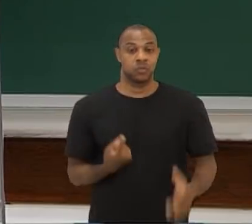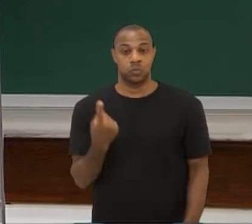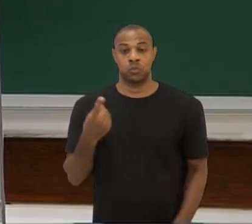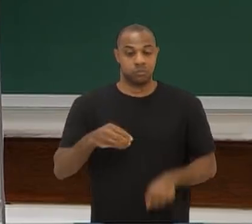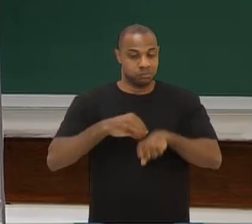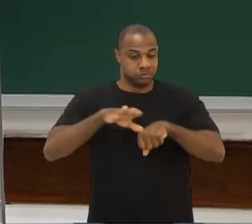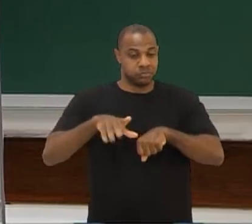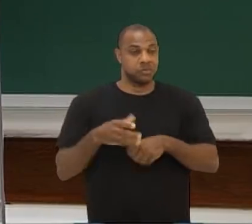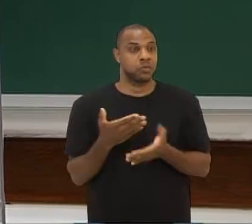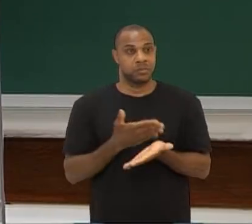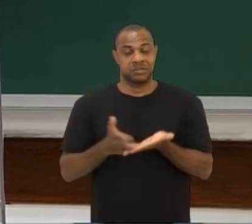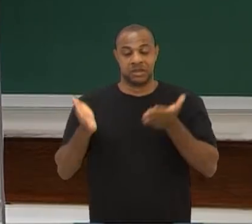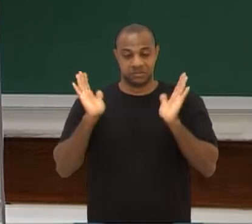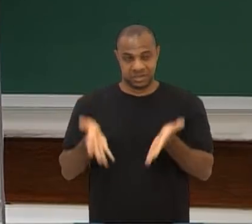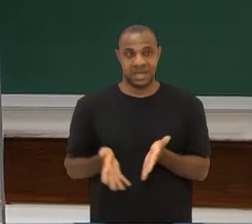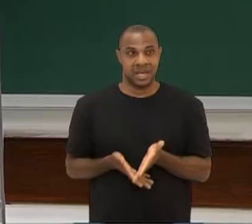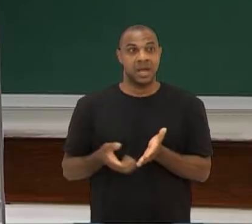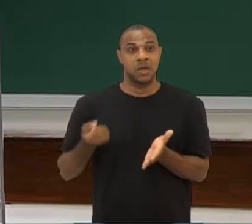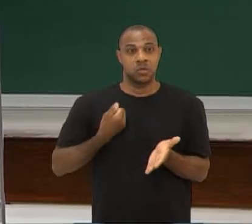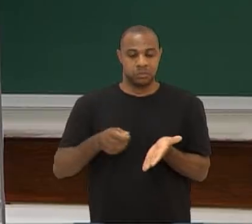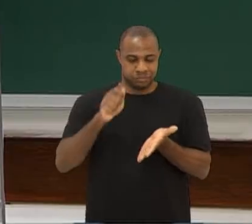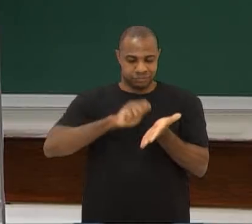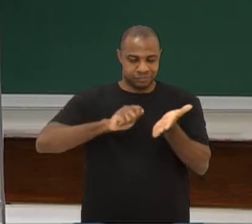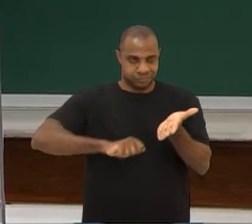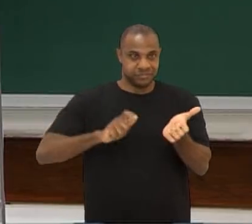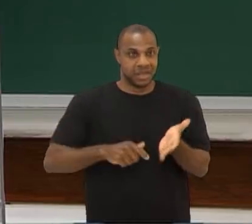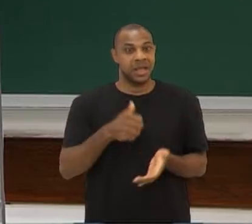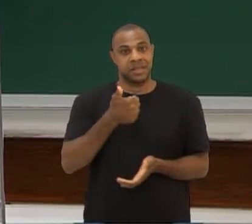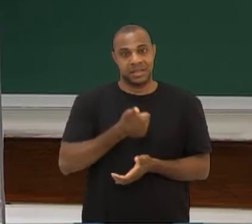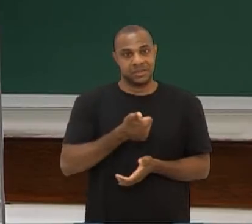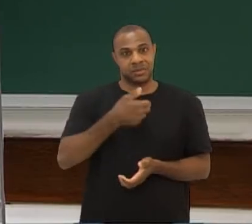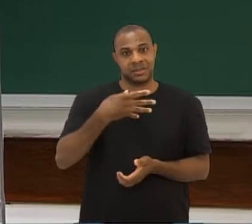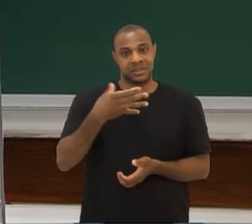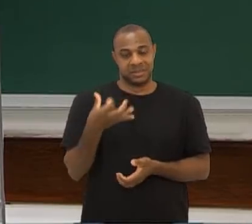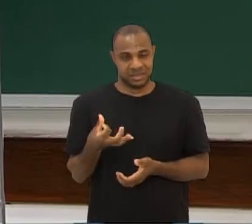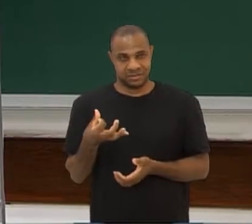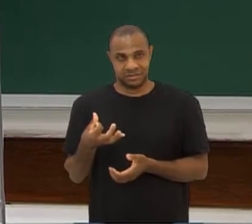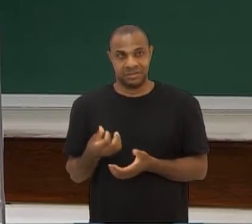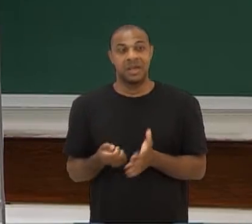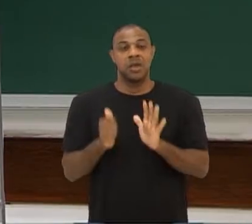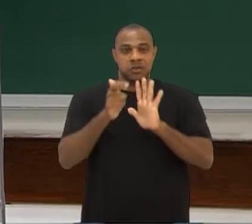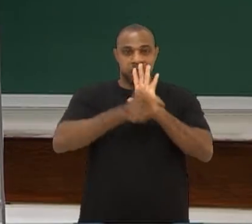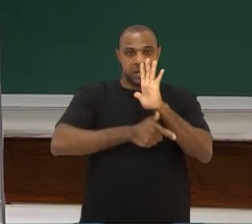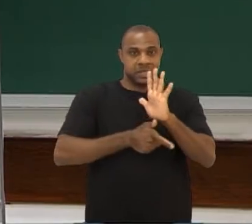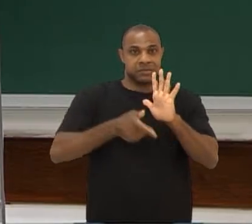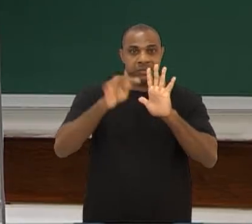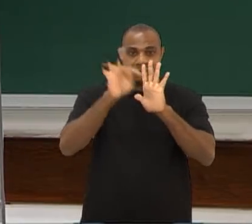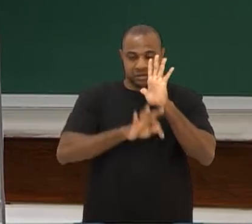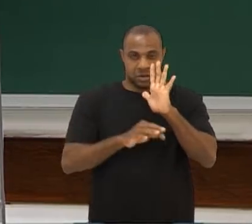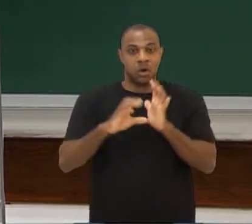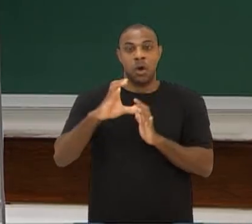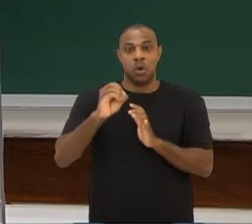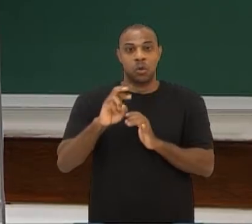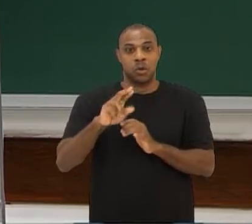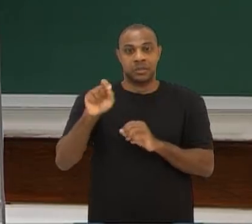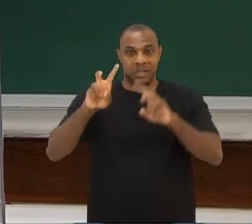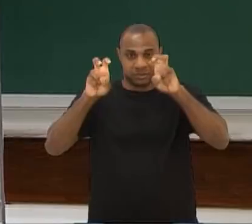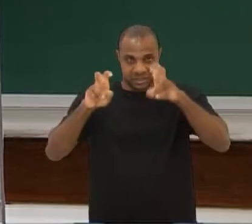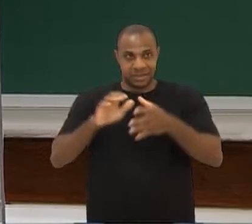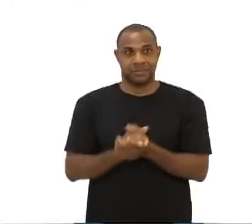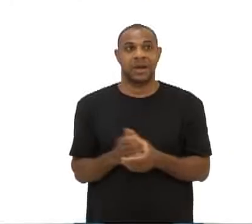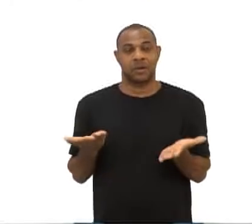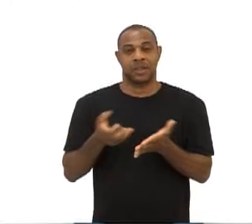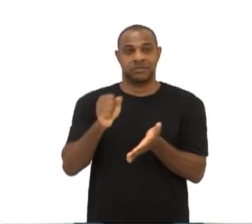Vamos começar já. Anotou o número da aula? 146. Anotou o gênero textual? Cordel. Agora anota a